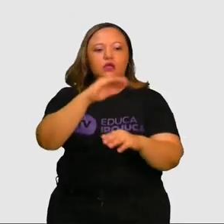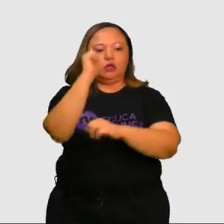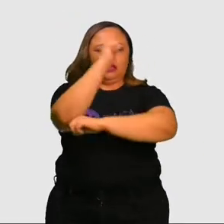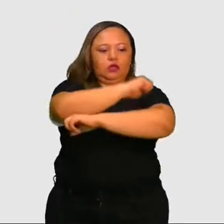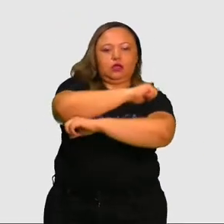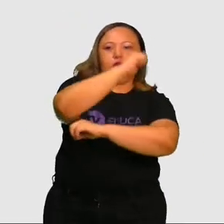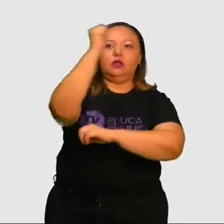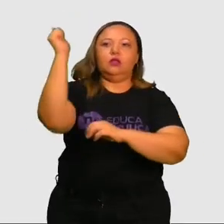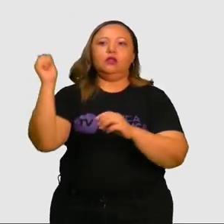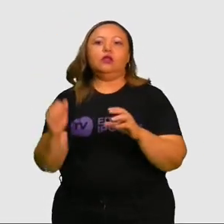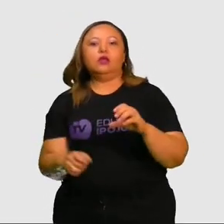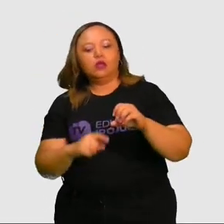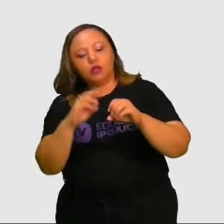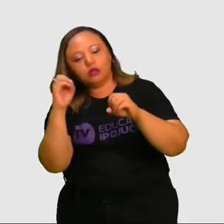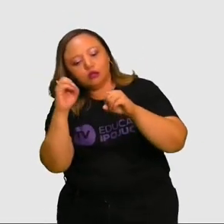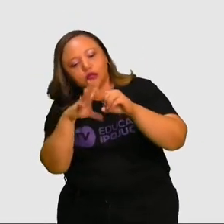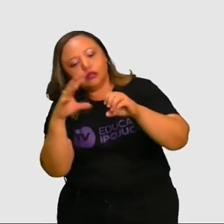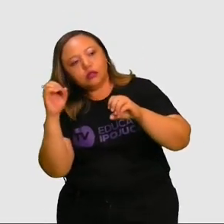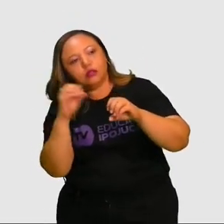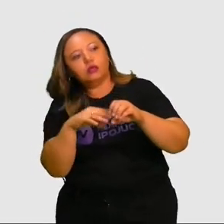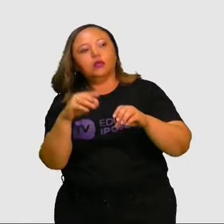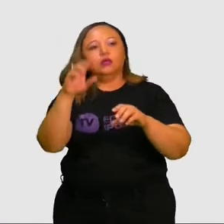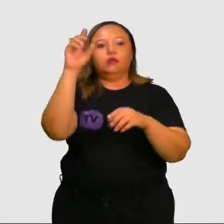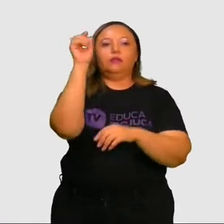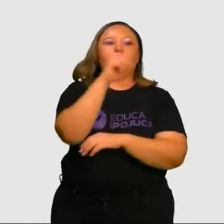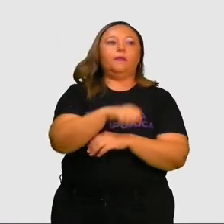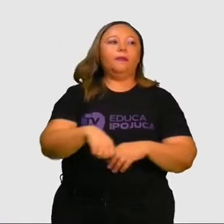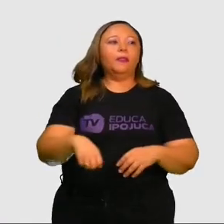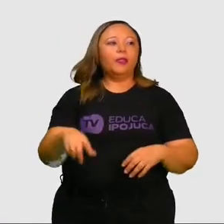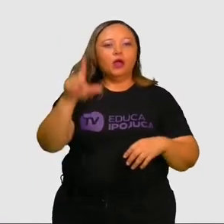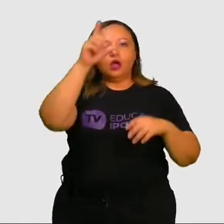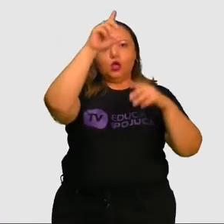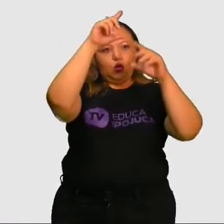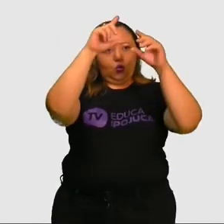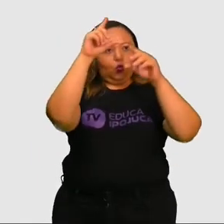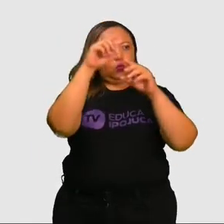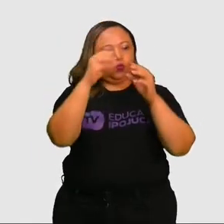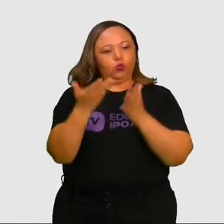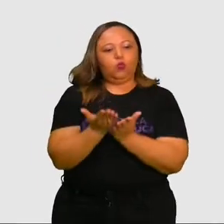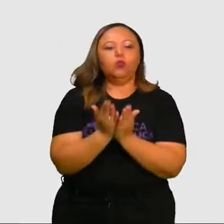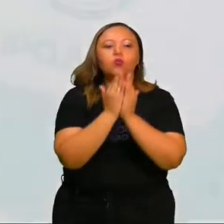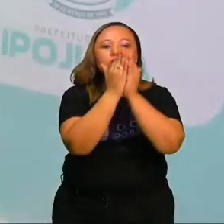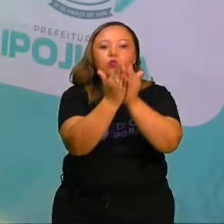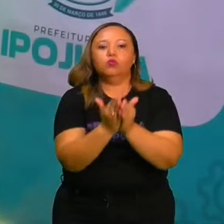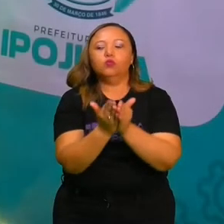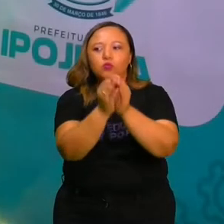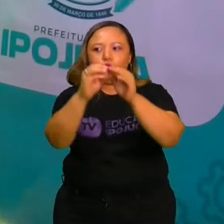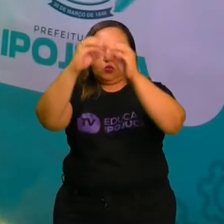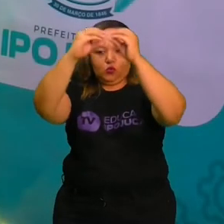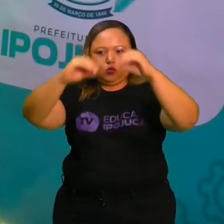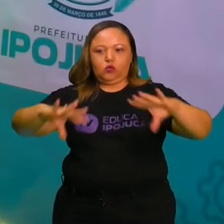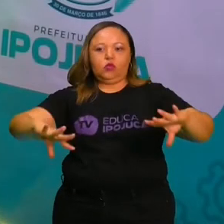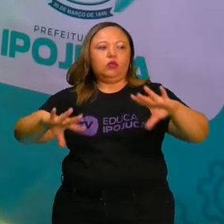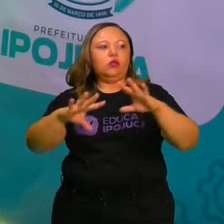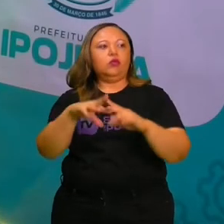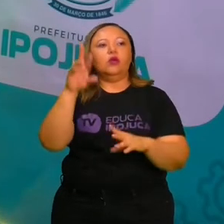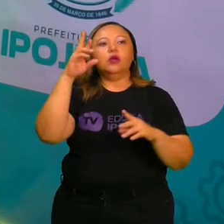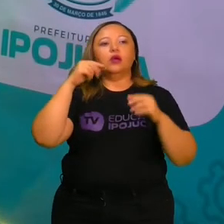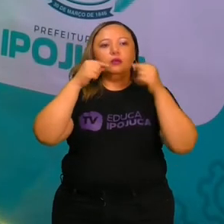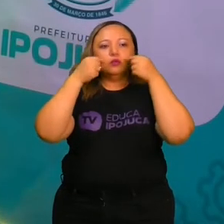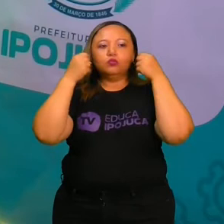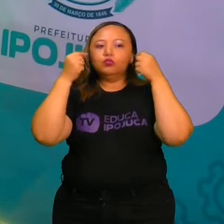kiwi, lua, mala, navio, ovo, pato, queijo,